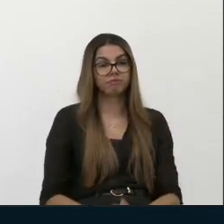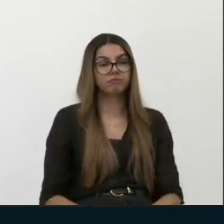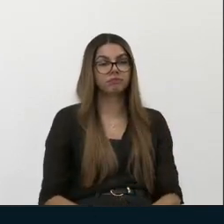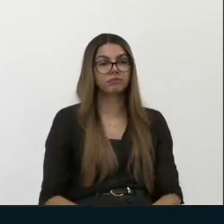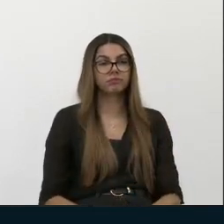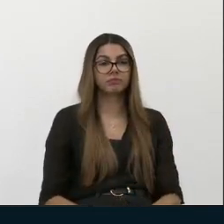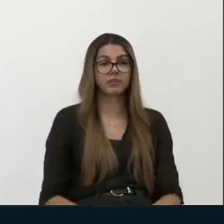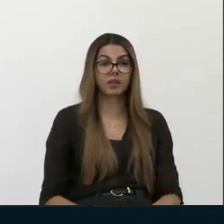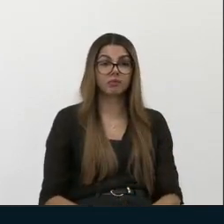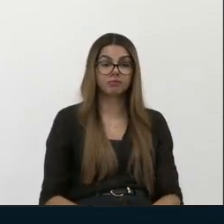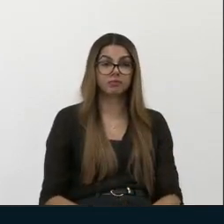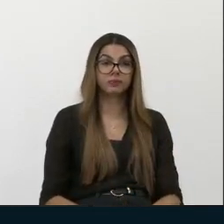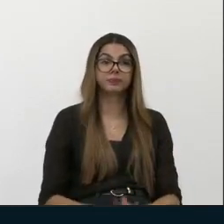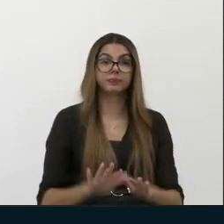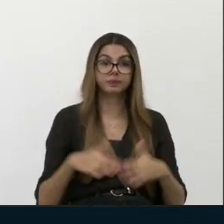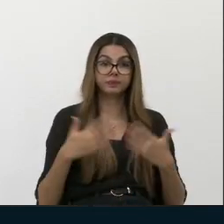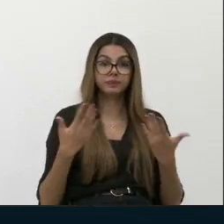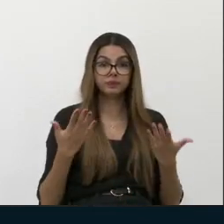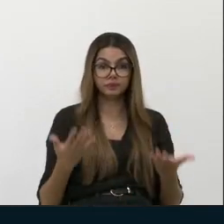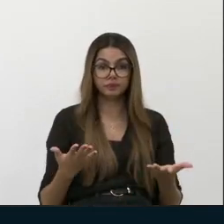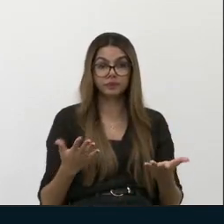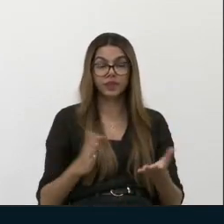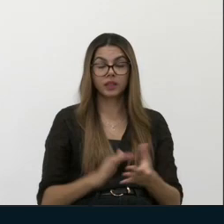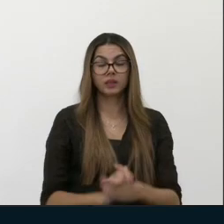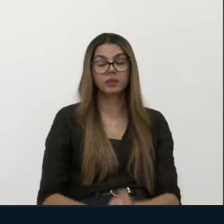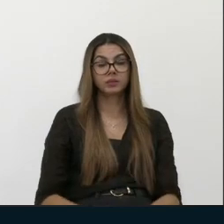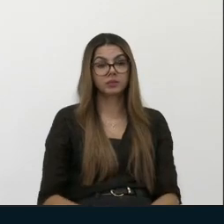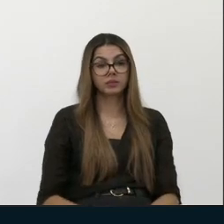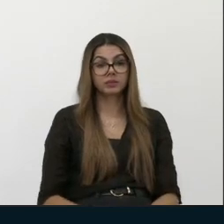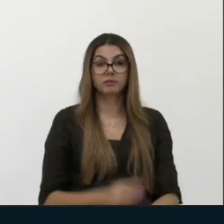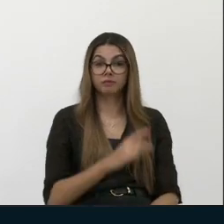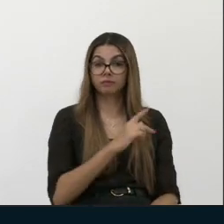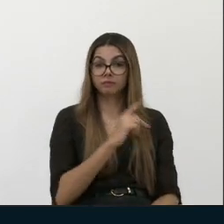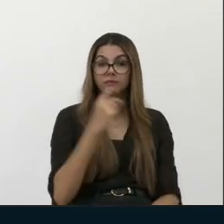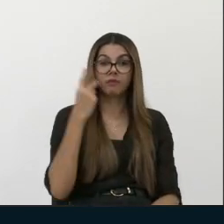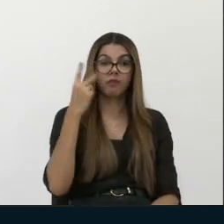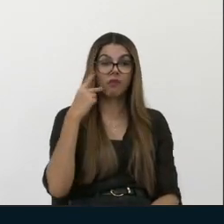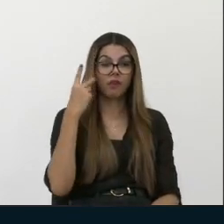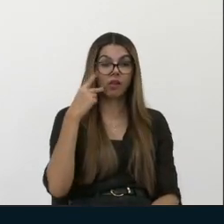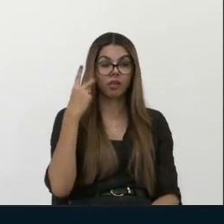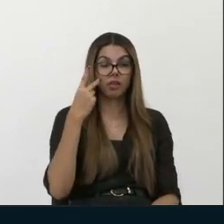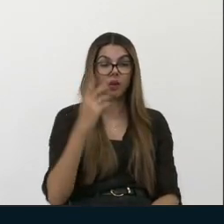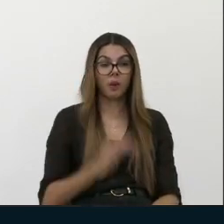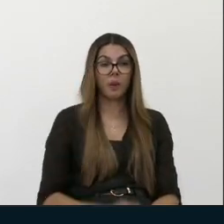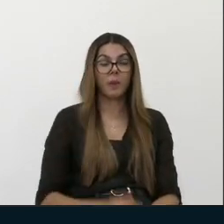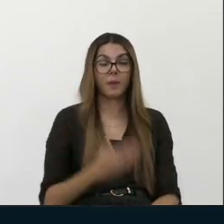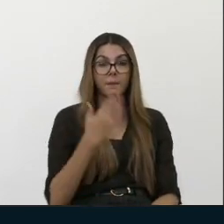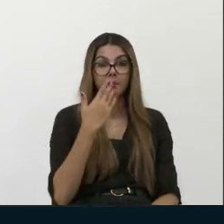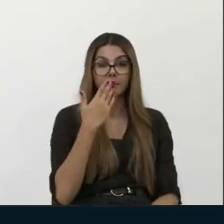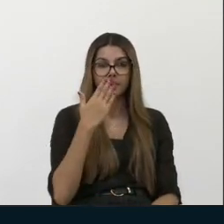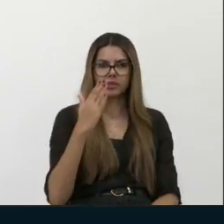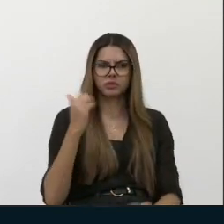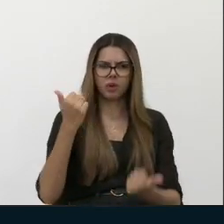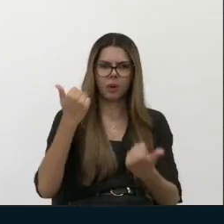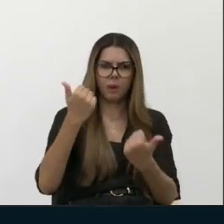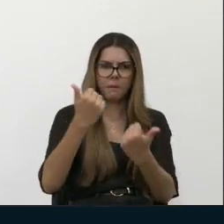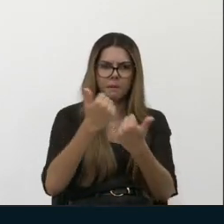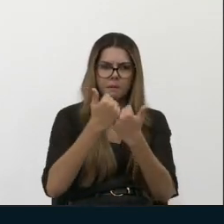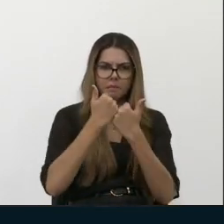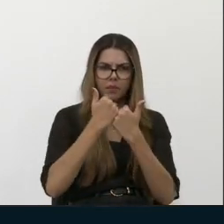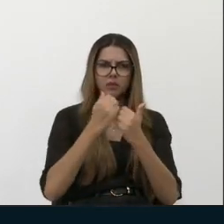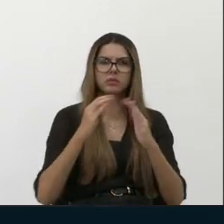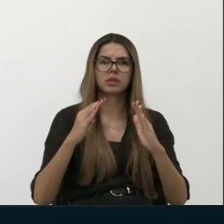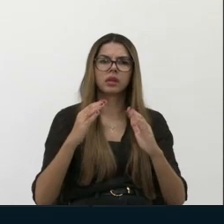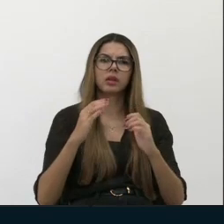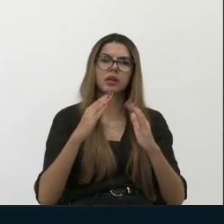Tá certo? Então, quando a gente fala de uma situação como essa, vereador, a gente vem aqui pedir o apoio dessa Casa de Leis, ainda com